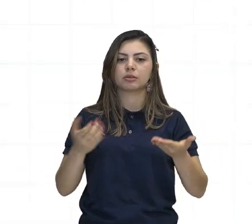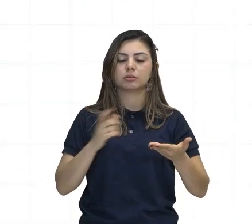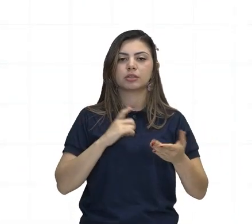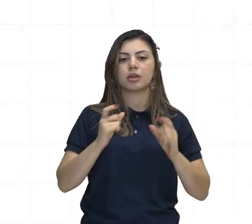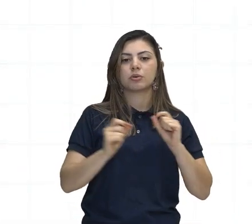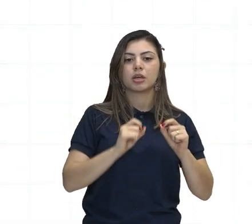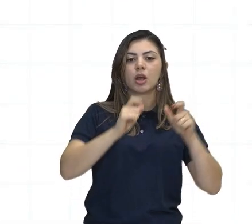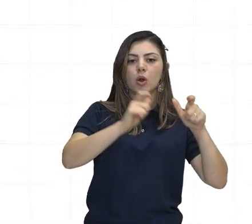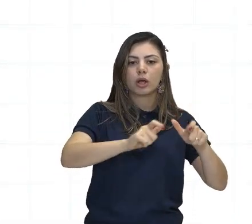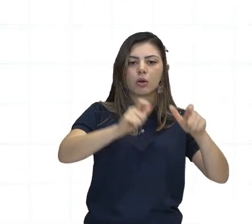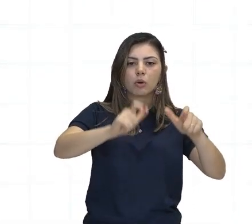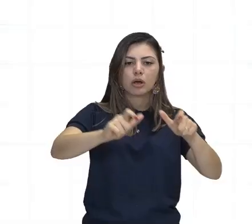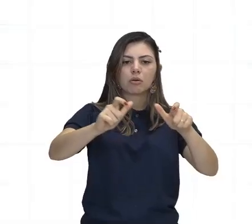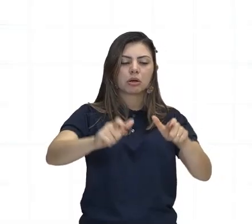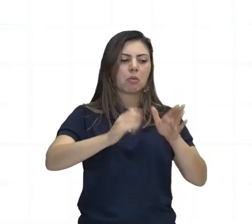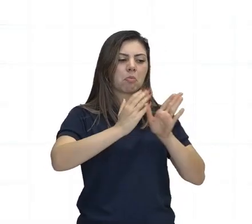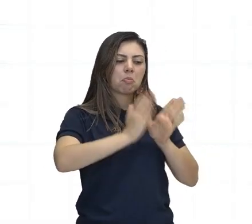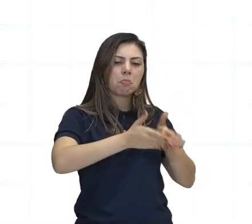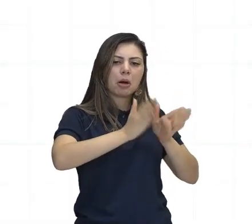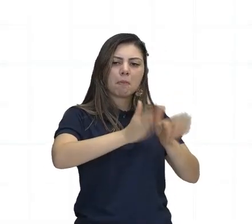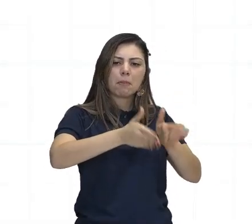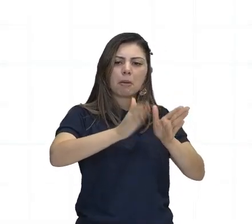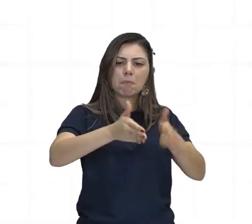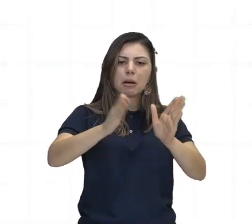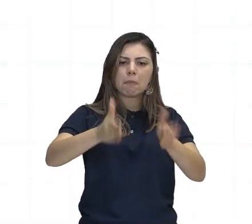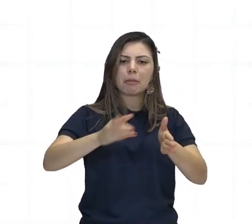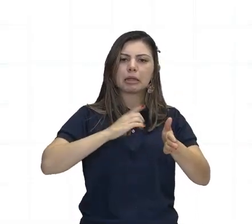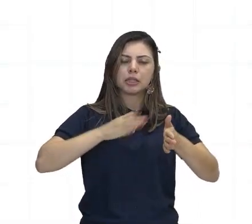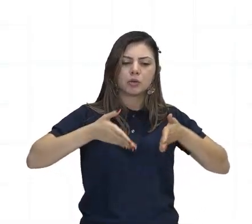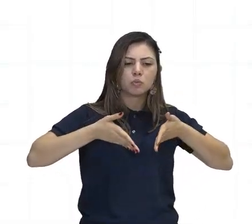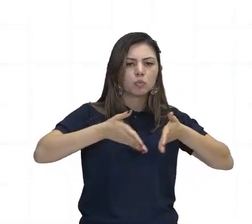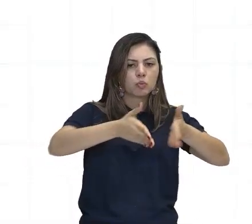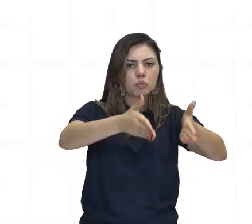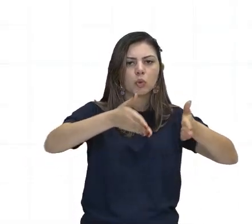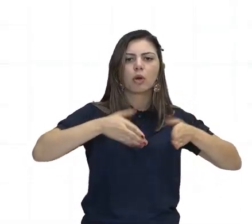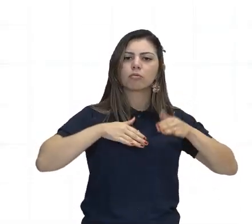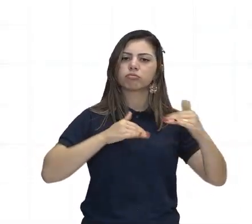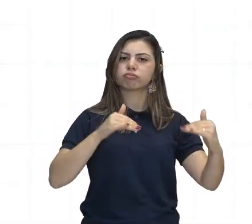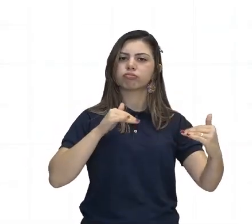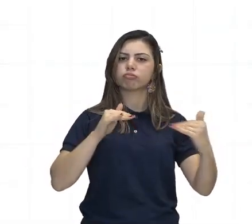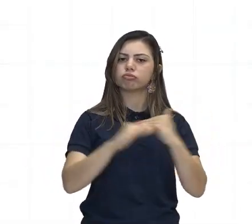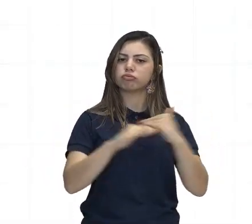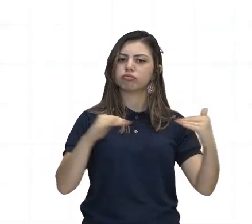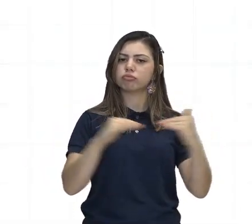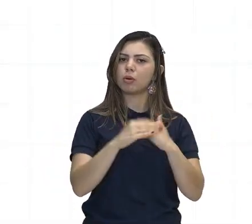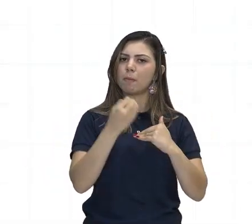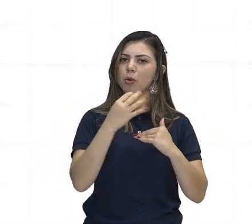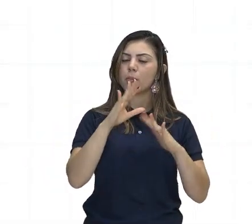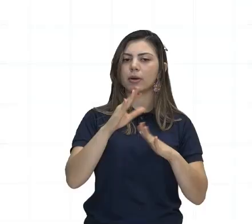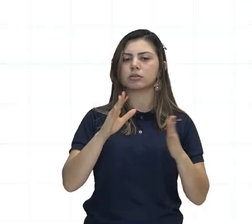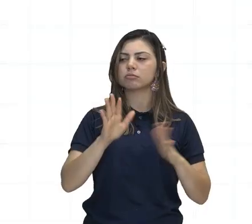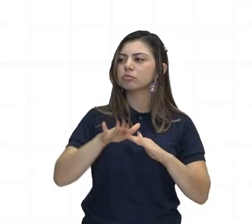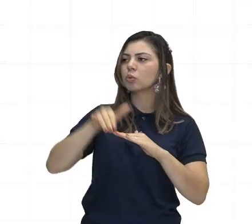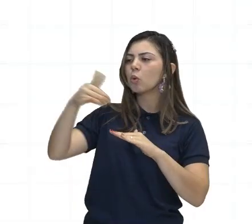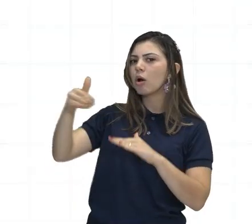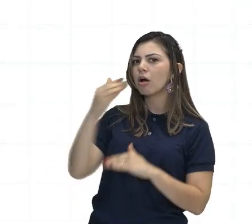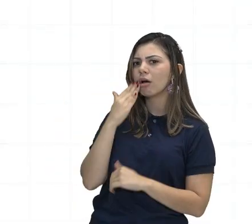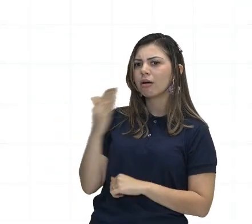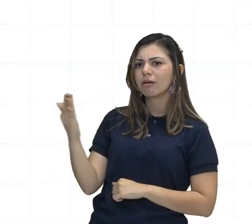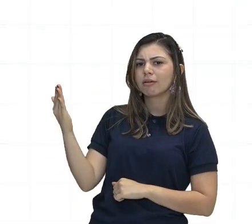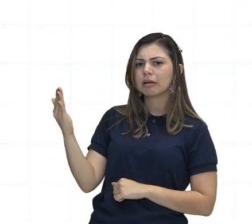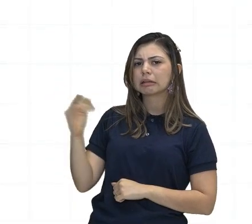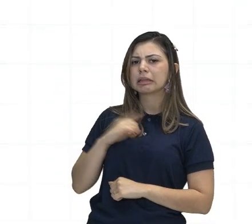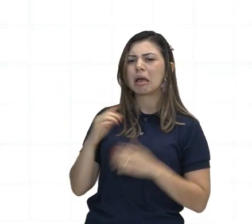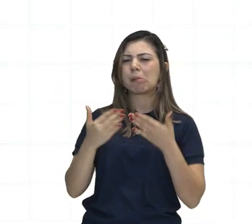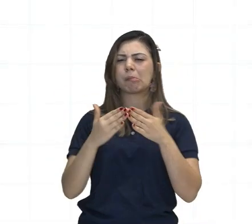só, bem definidos, as ruas largas e avenidas. Logo ao atravessar a da rua, eu tenho um lugar de